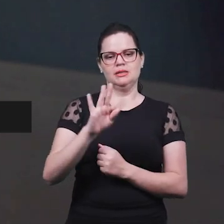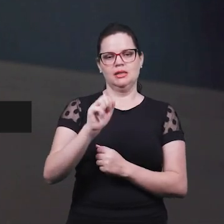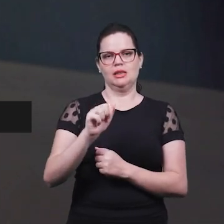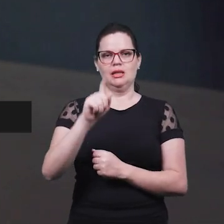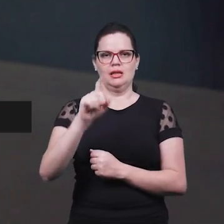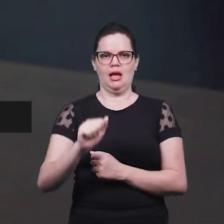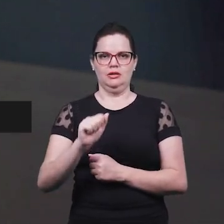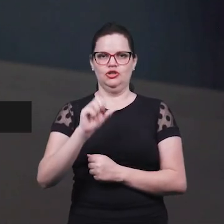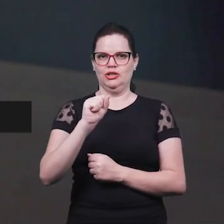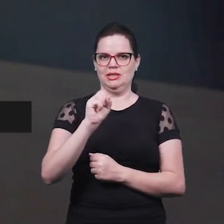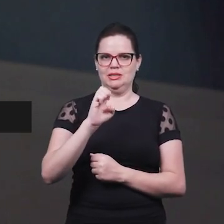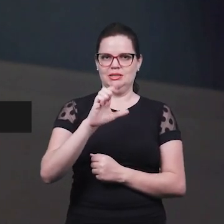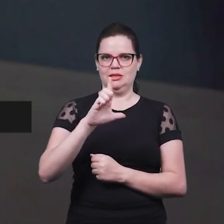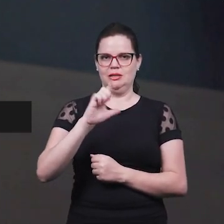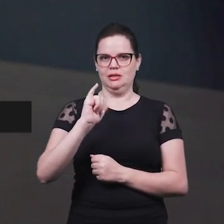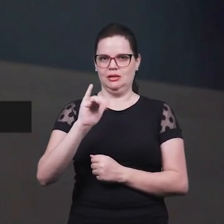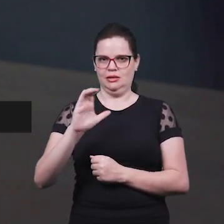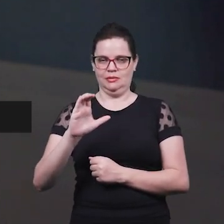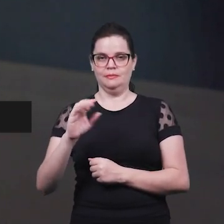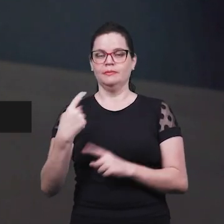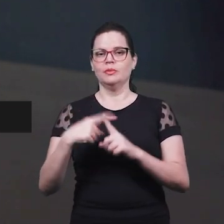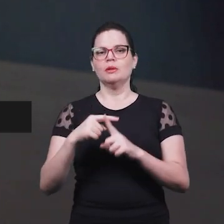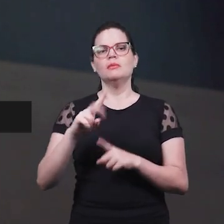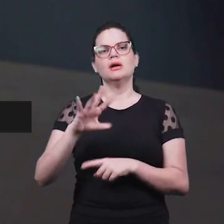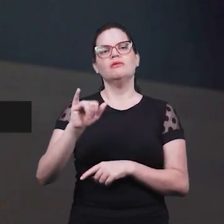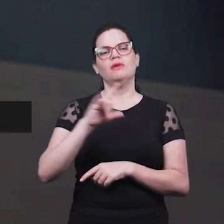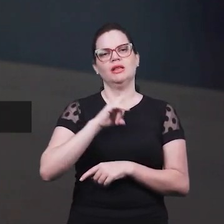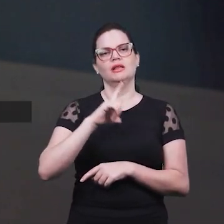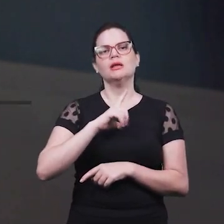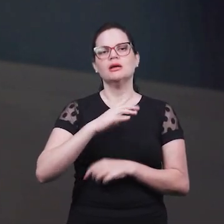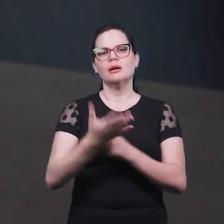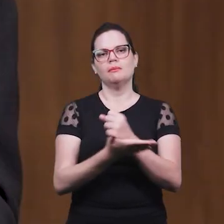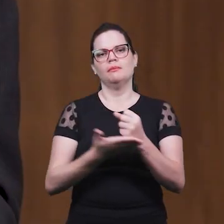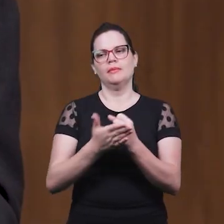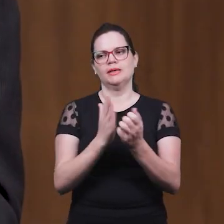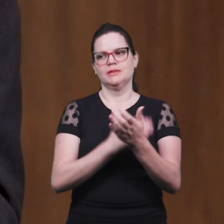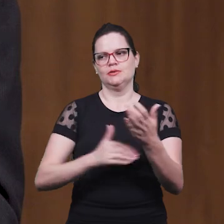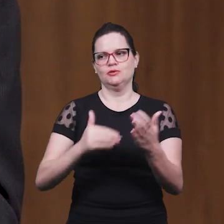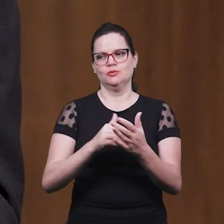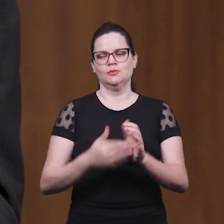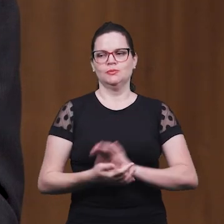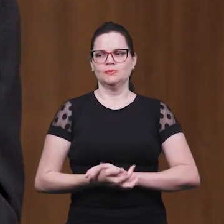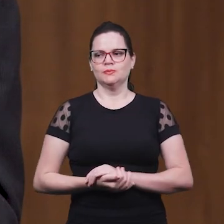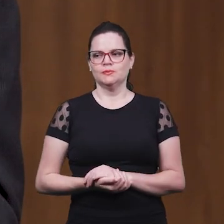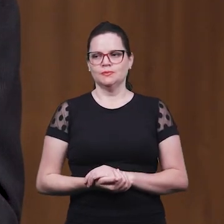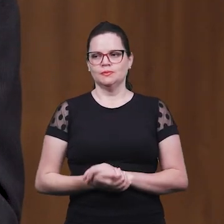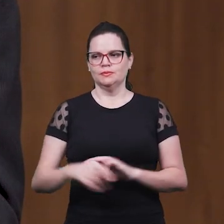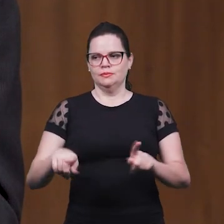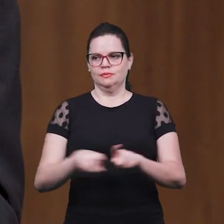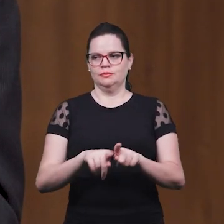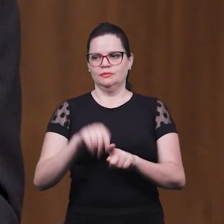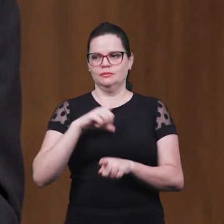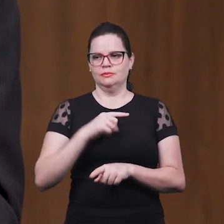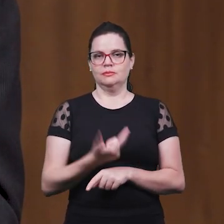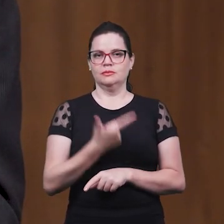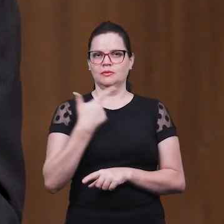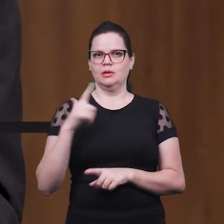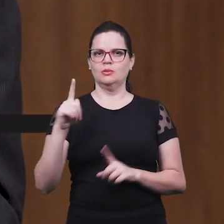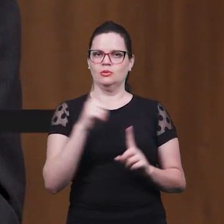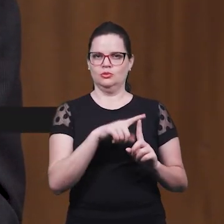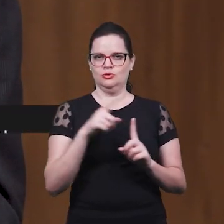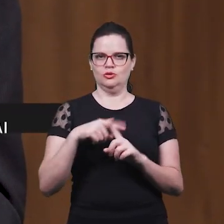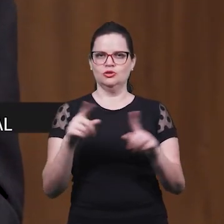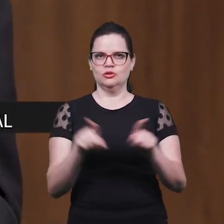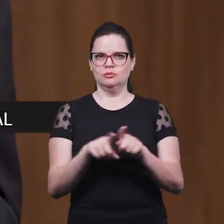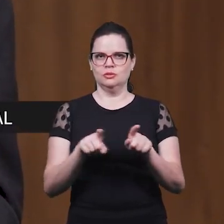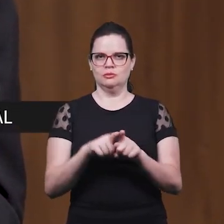precificação o retorno que ele vai dar, ela parte exatamente disso. Bem, existem outras formas, né?